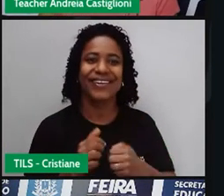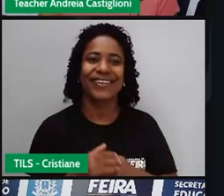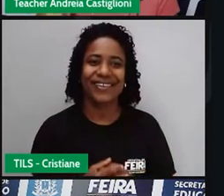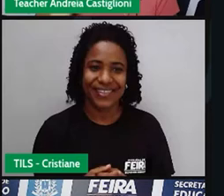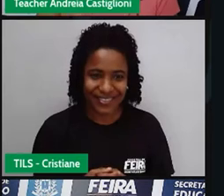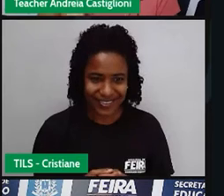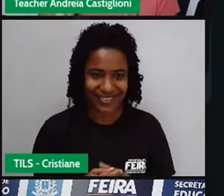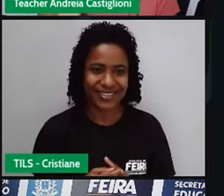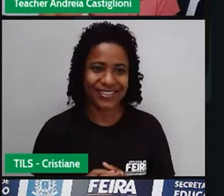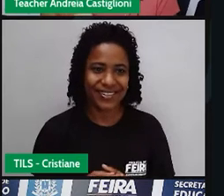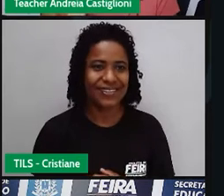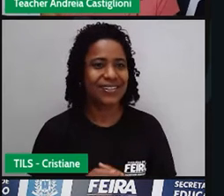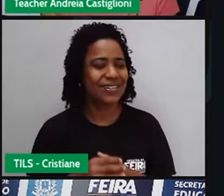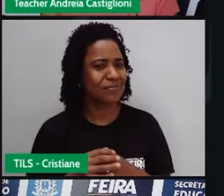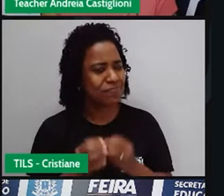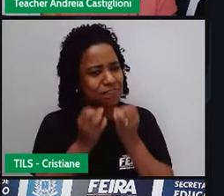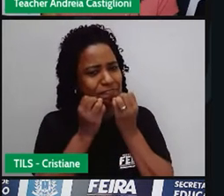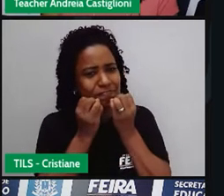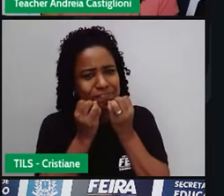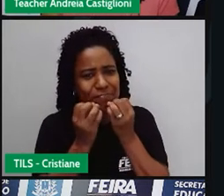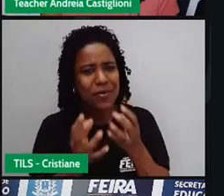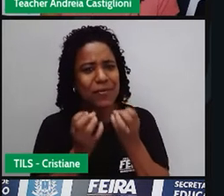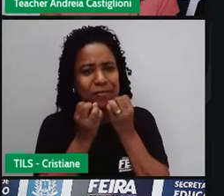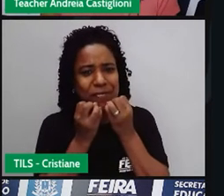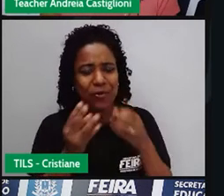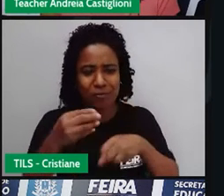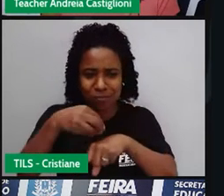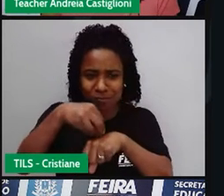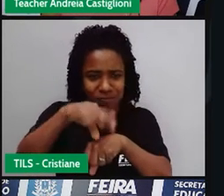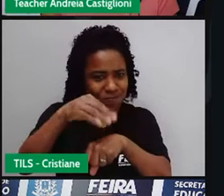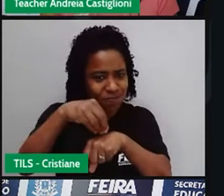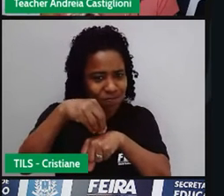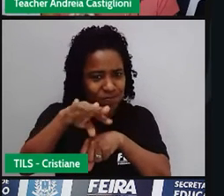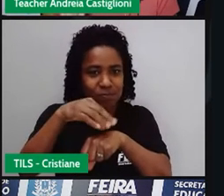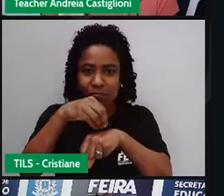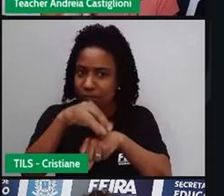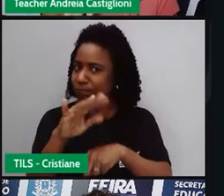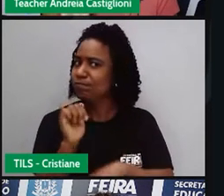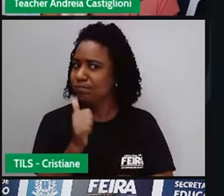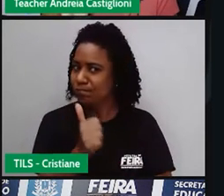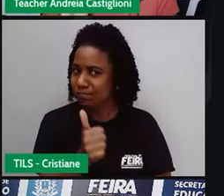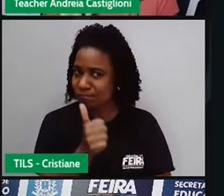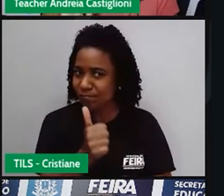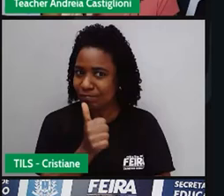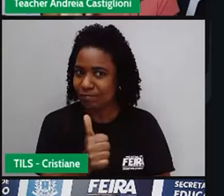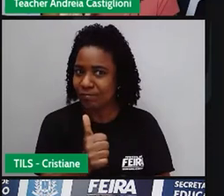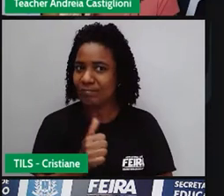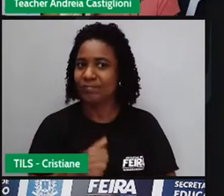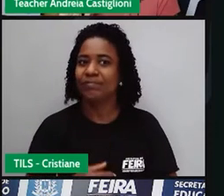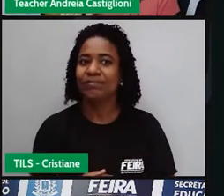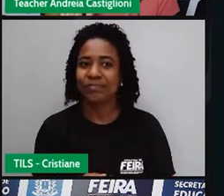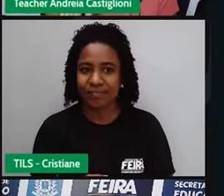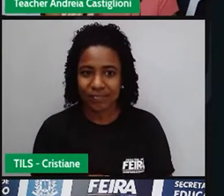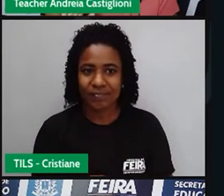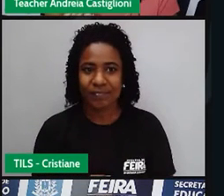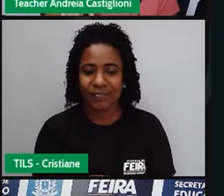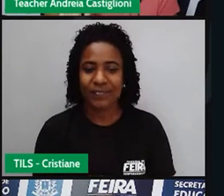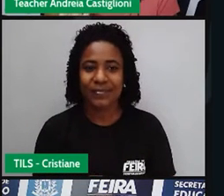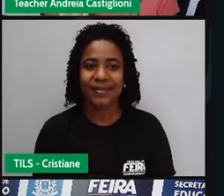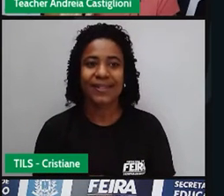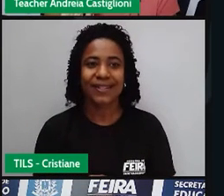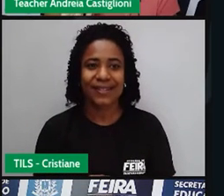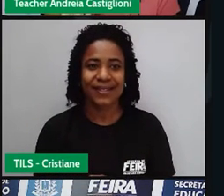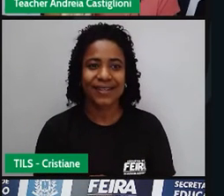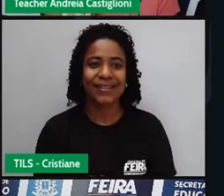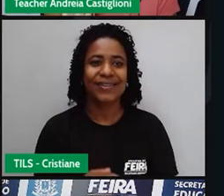good muitas dicas bem interessantes sou para nossa primeira primeiro momento